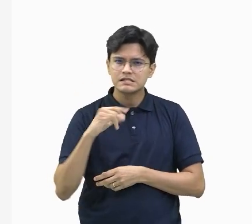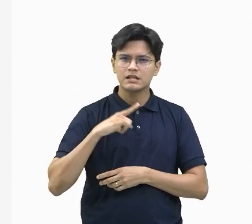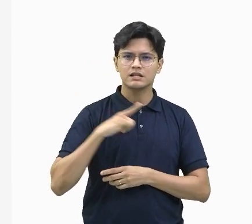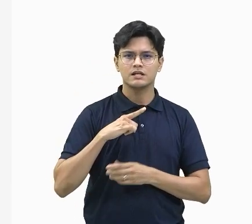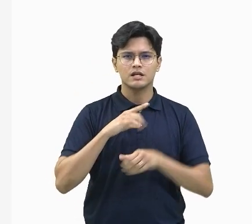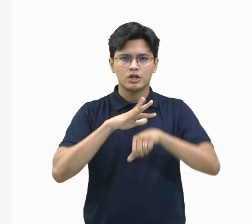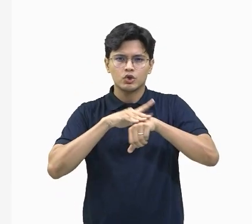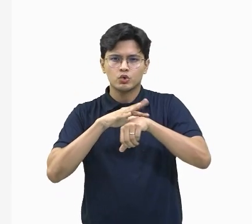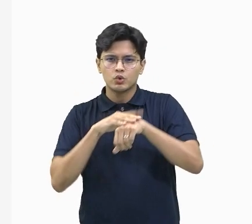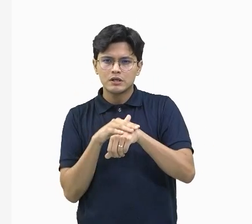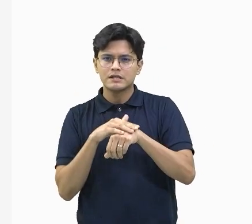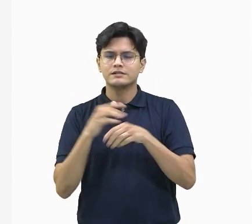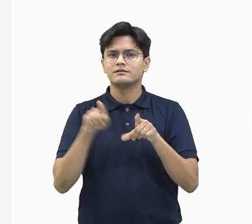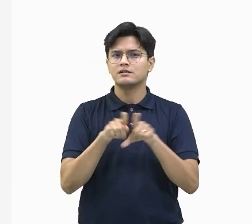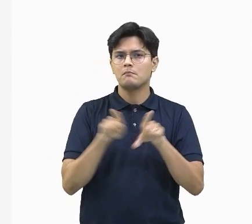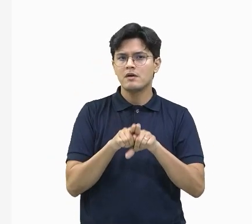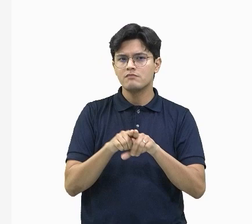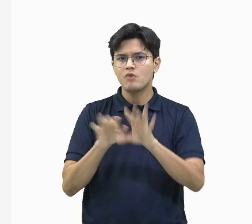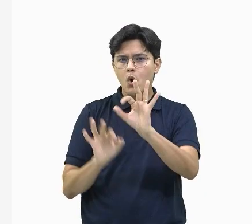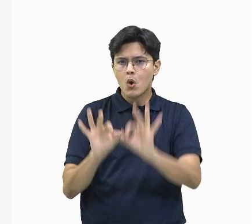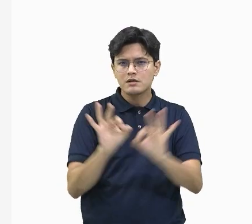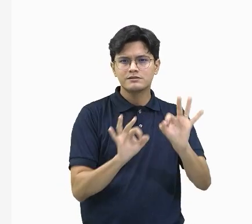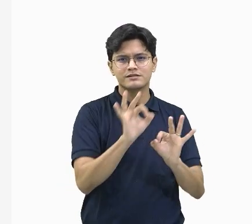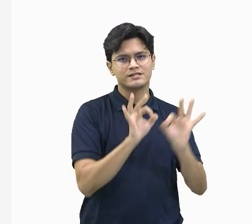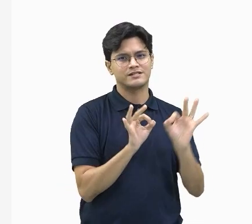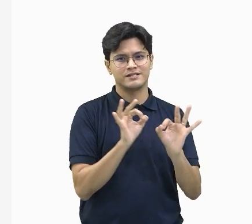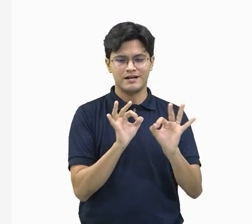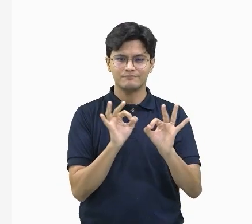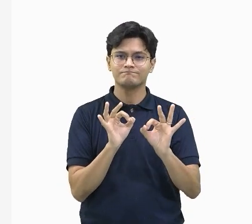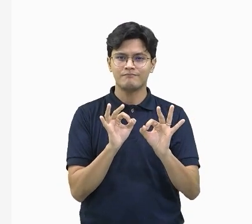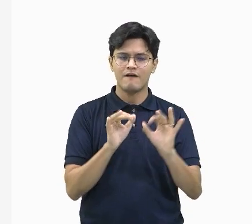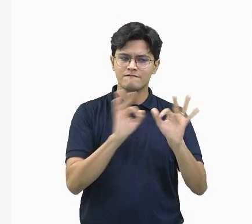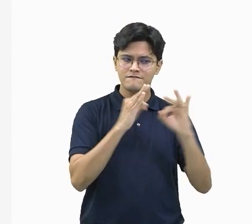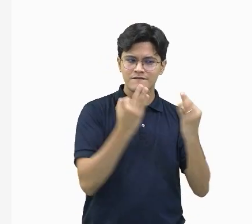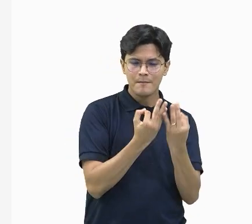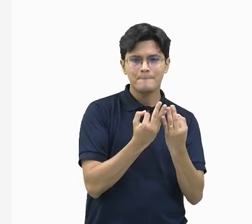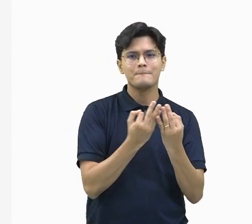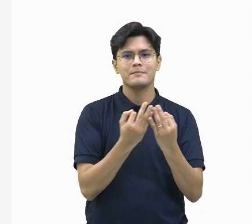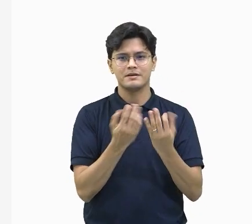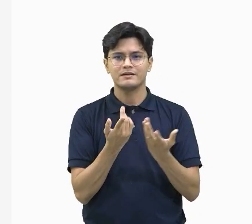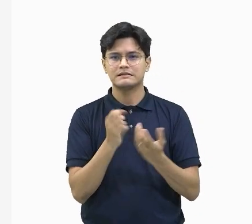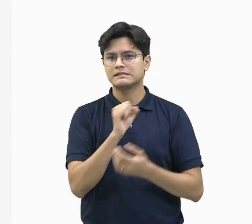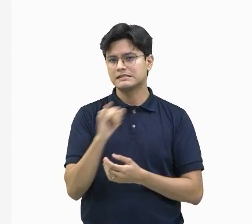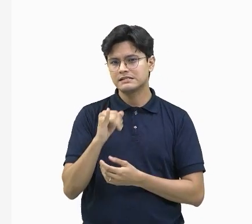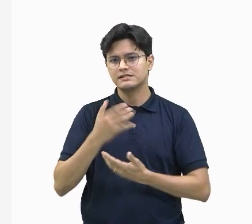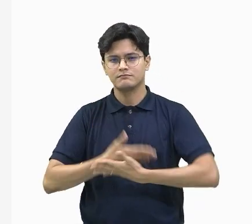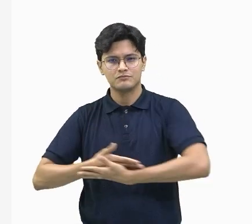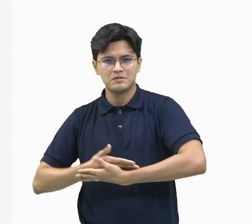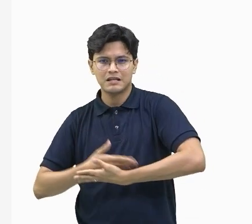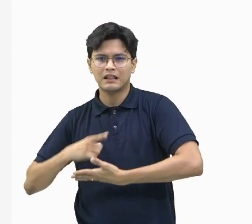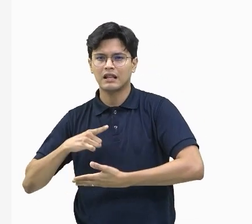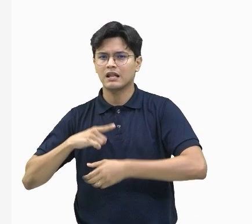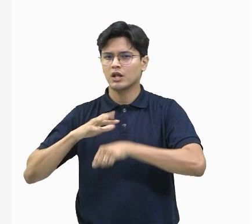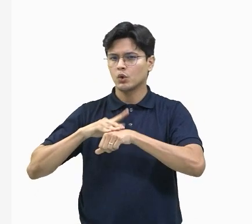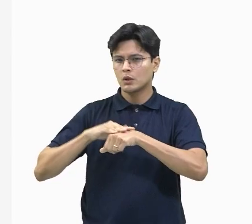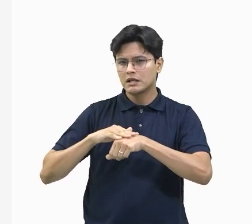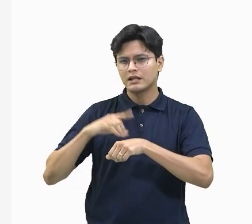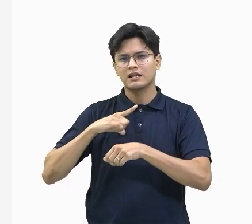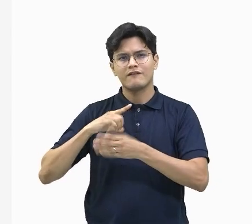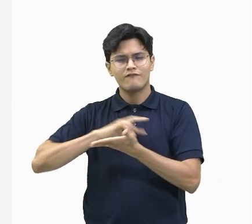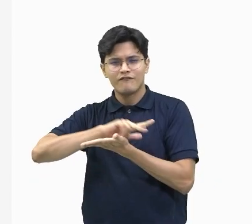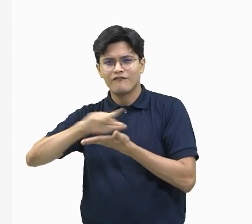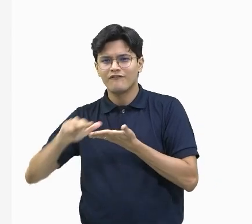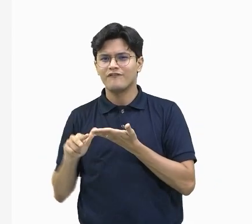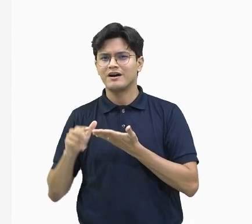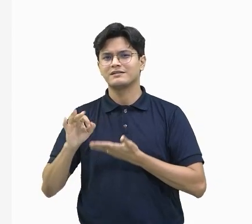mãe e preparar a família para receber essa criança. Então, há várias doenças, síndromes e condições relacionadas à formação